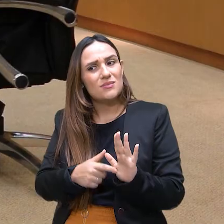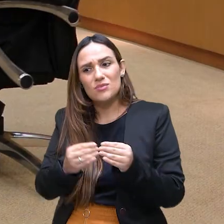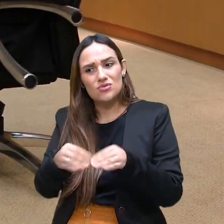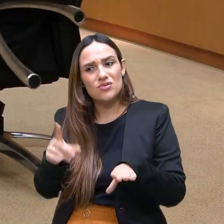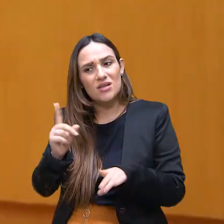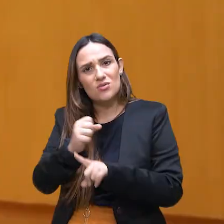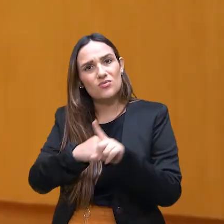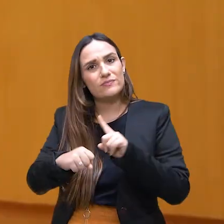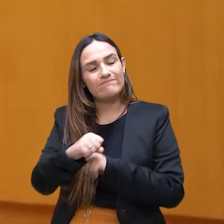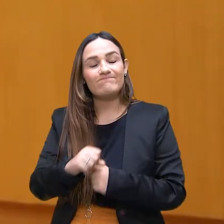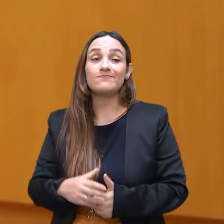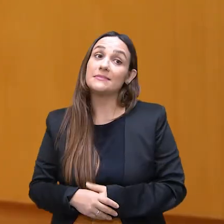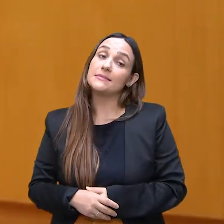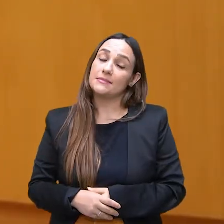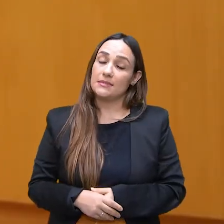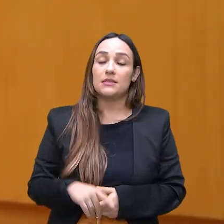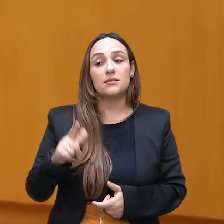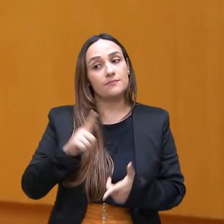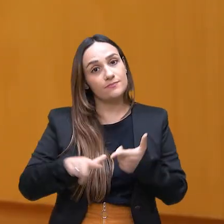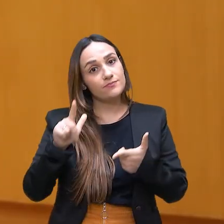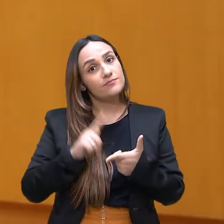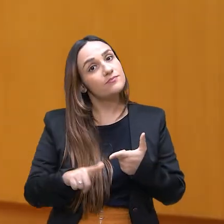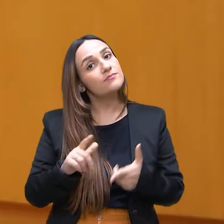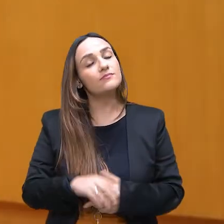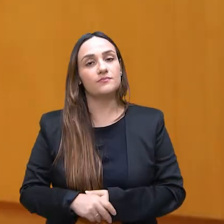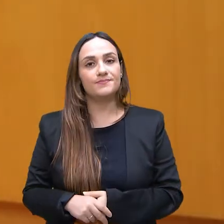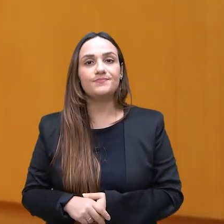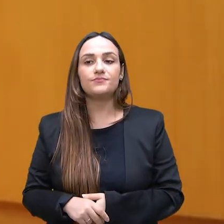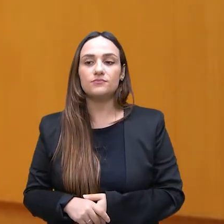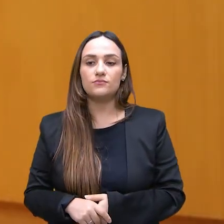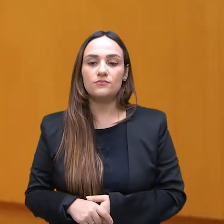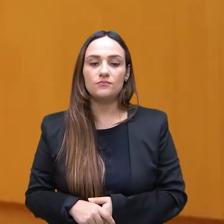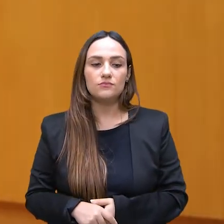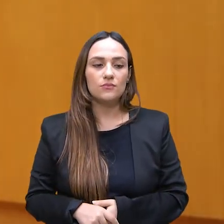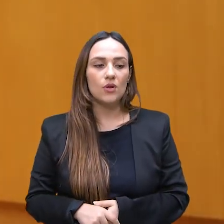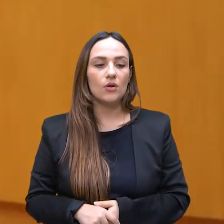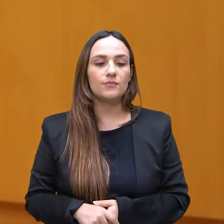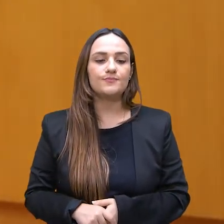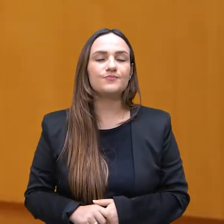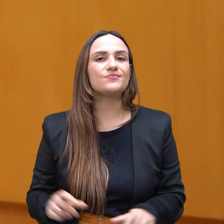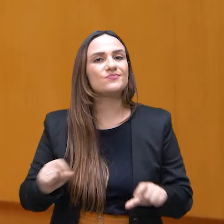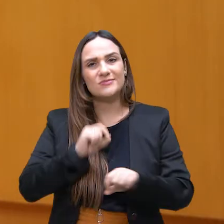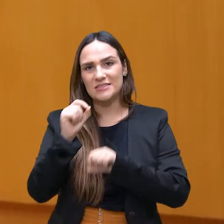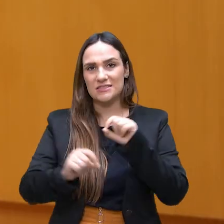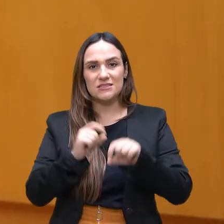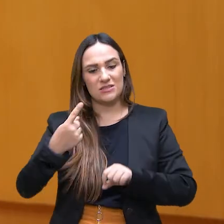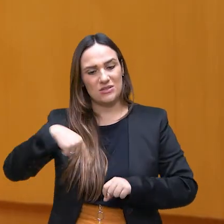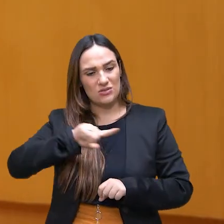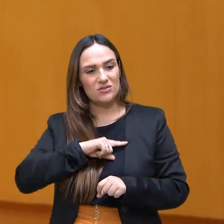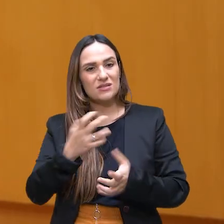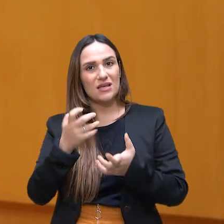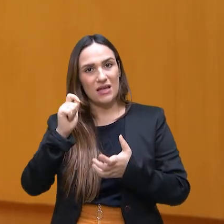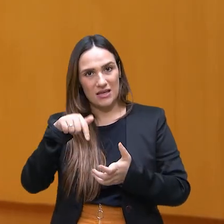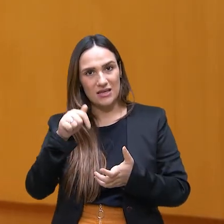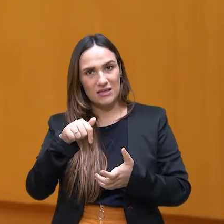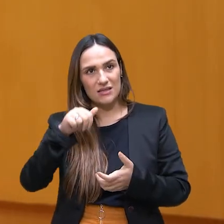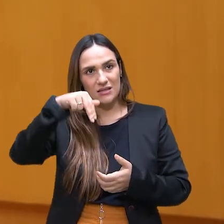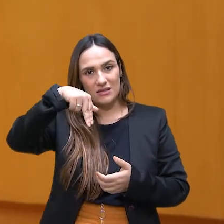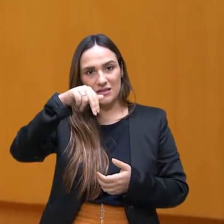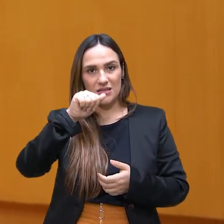tormentosa. O que nós pretendemos e pretendíamos com a criação do Natijus e do